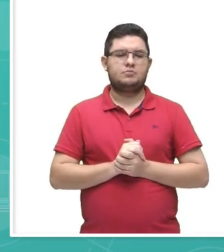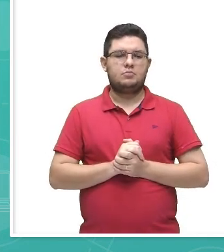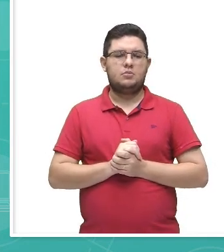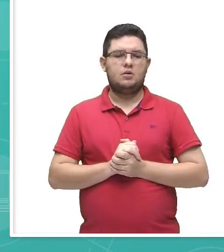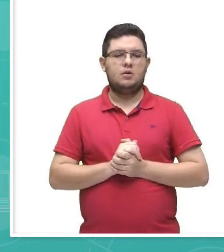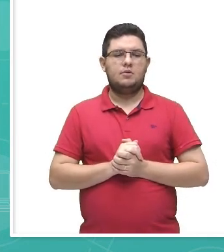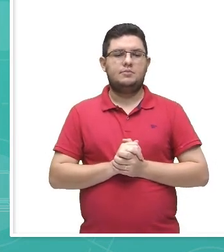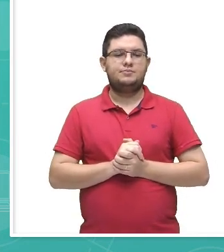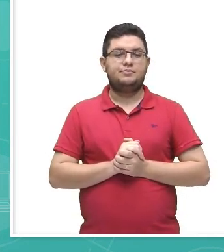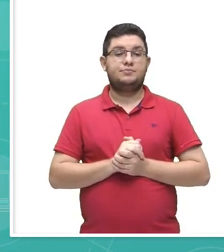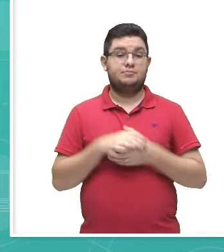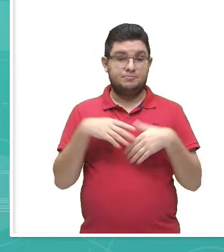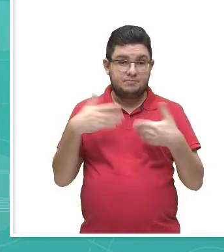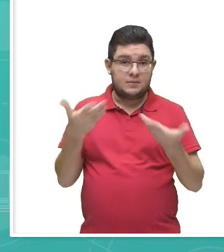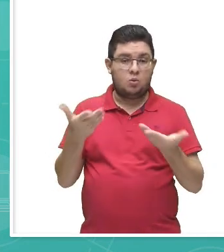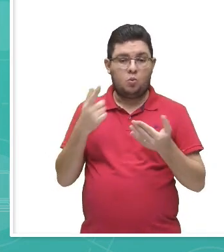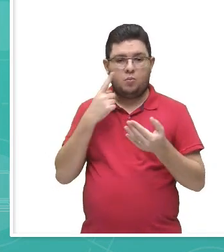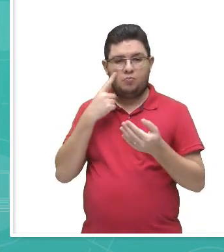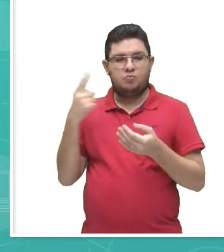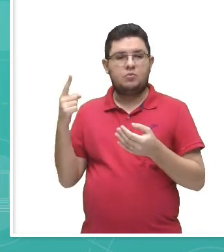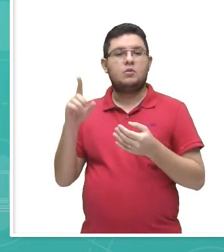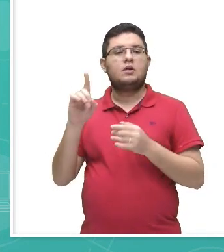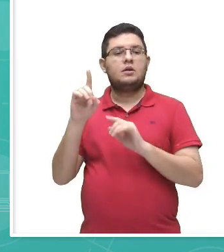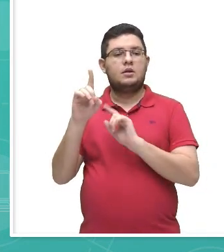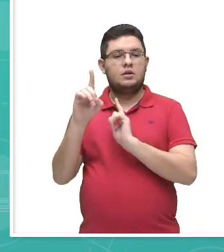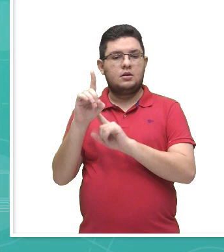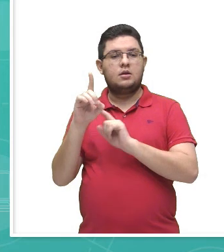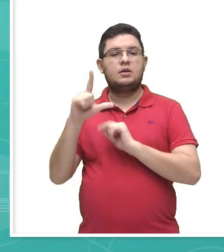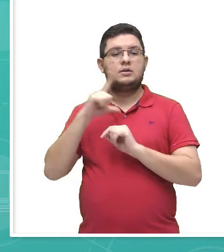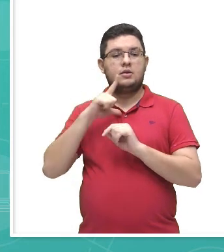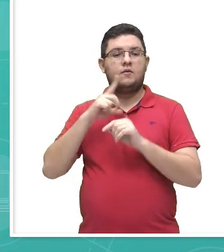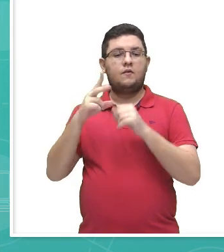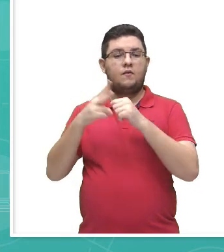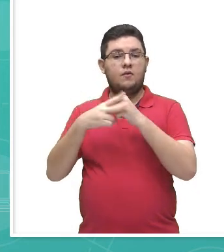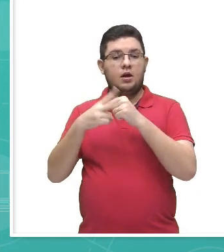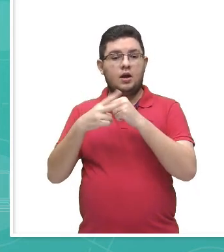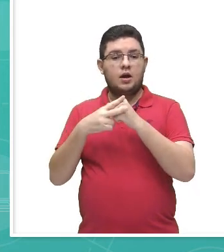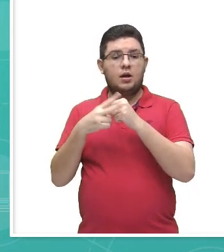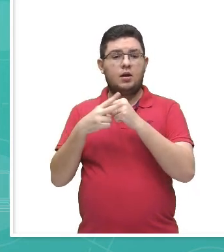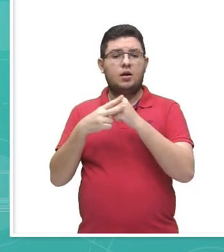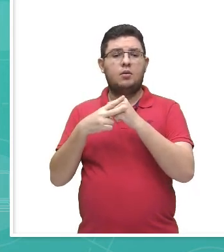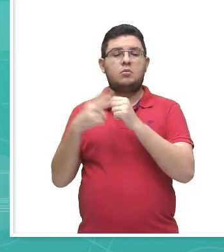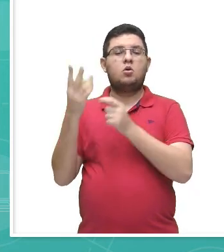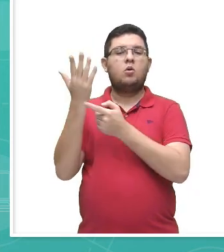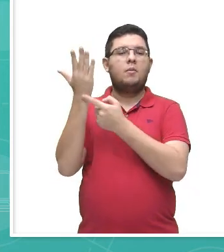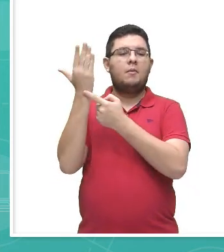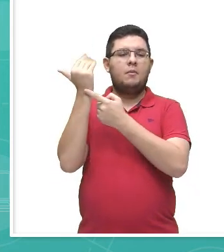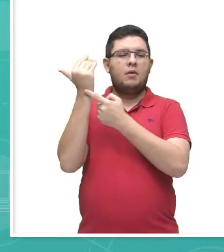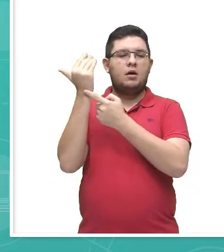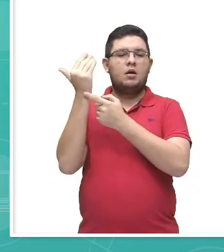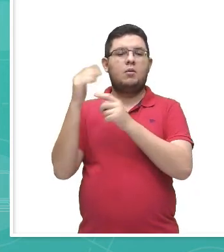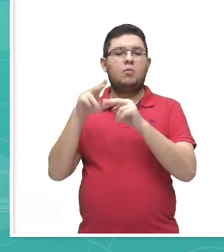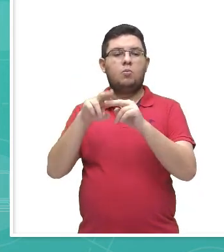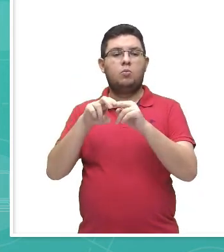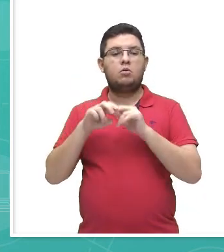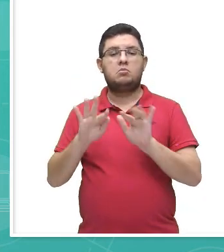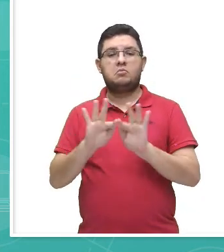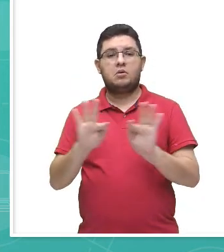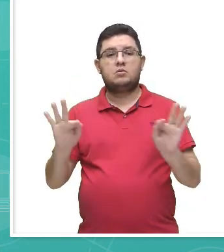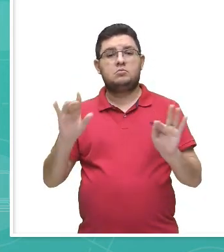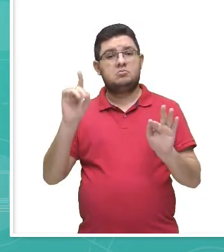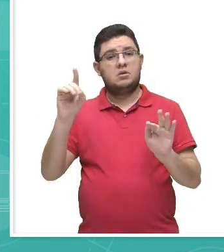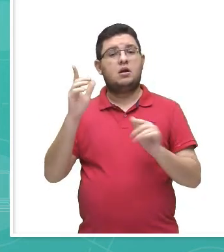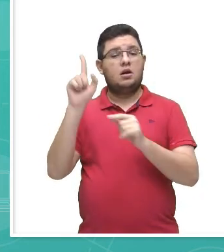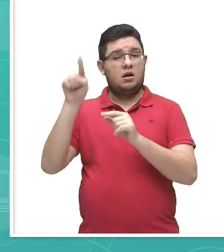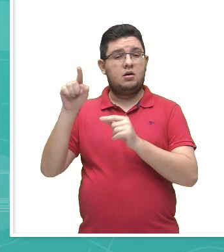1776. Então nós temos aqui o verbo to be no passado, logo toda essa frase aqui estará no passado. Na